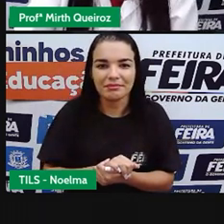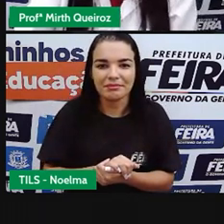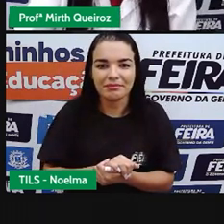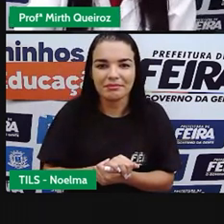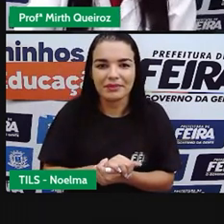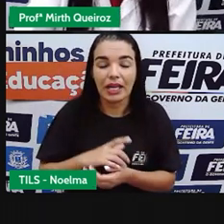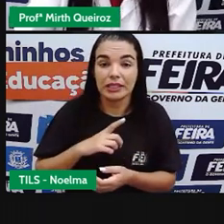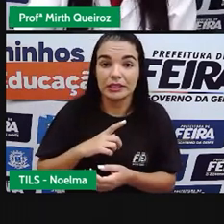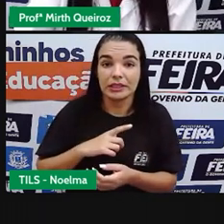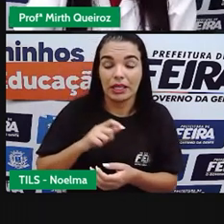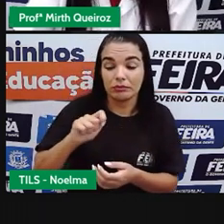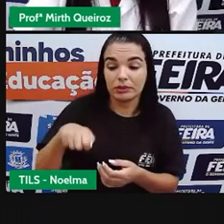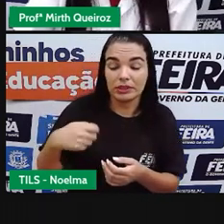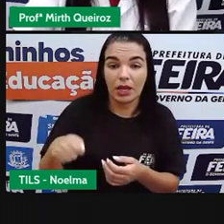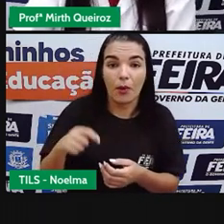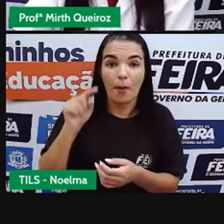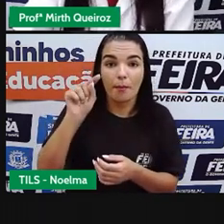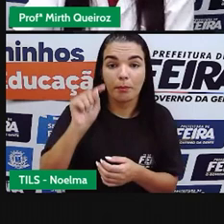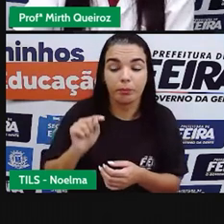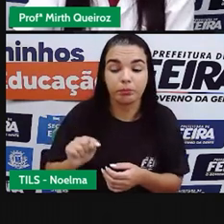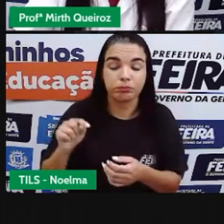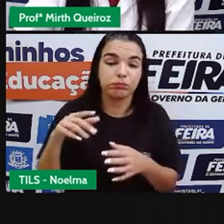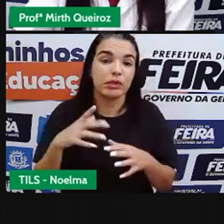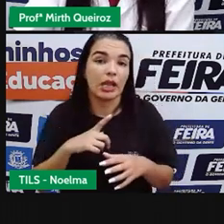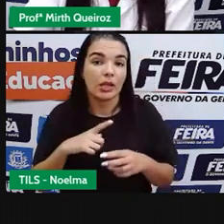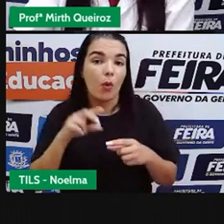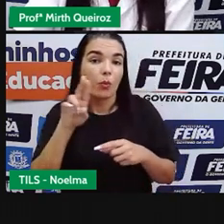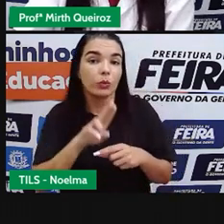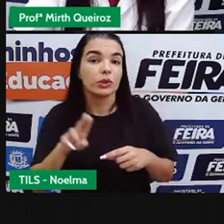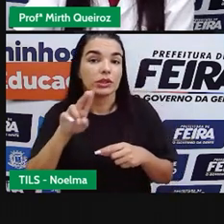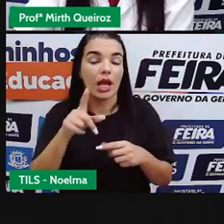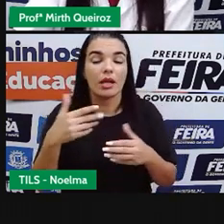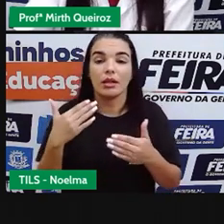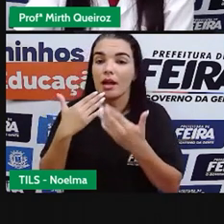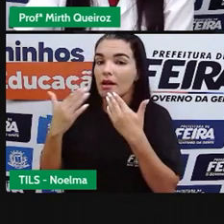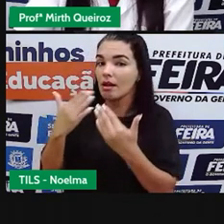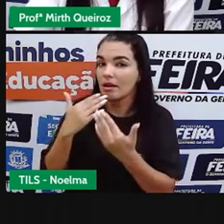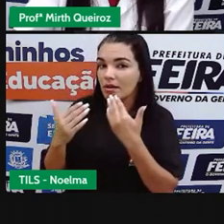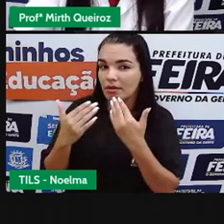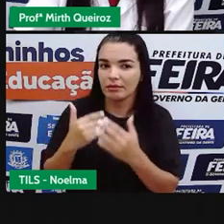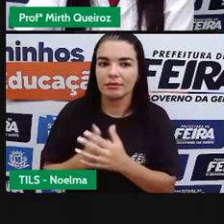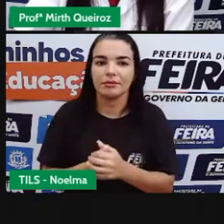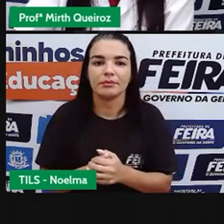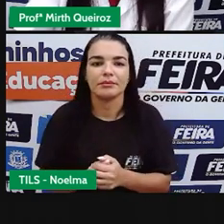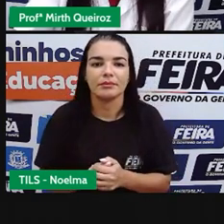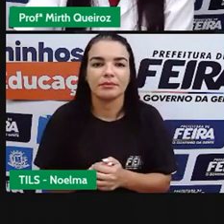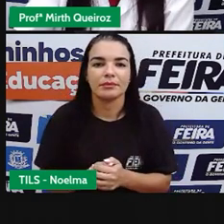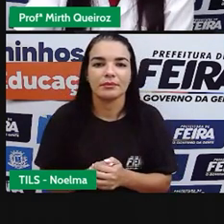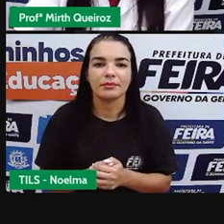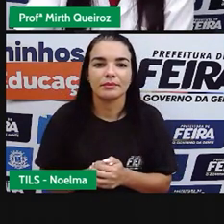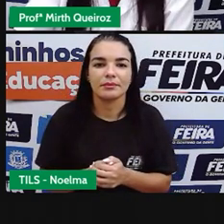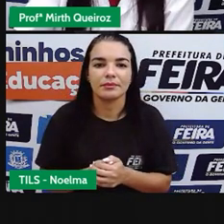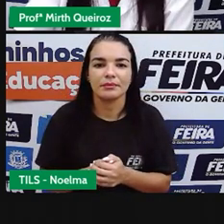Foram sinais de pontuação que nós utilizamos aí nesse diálogo.